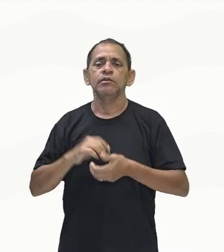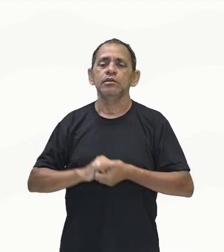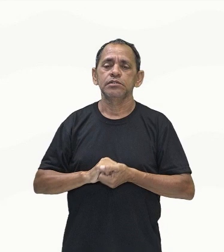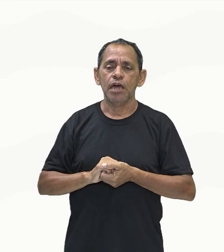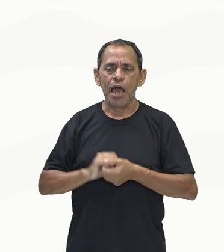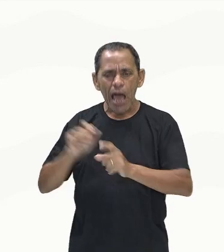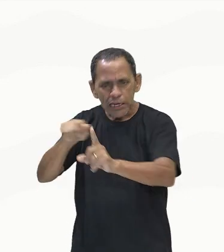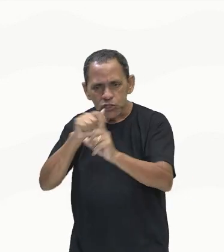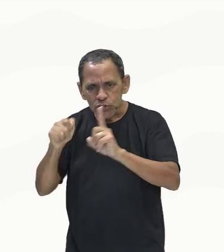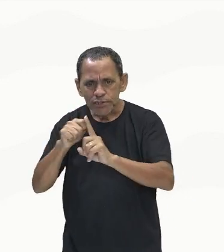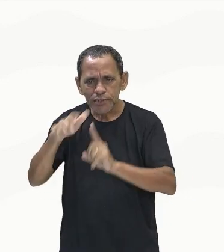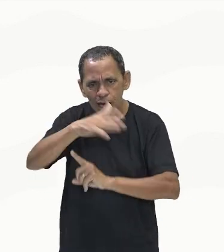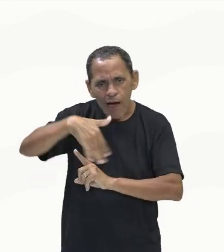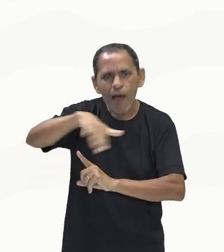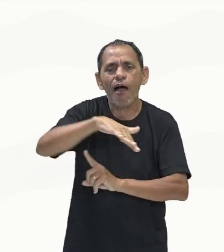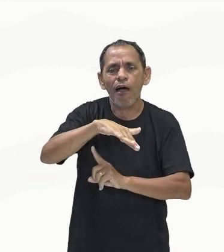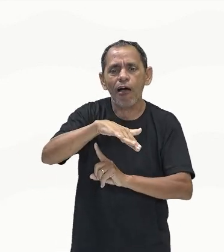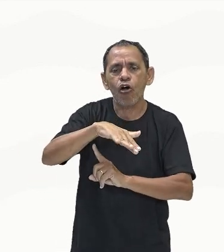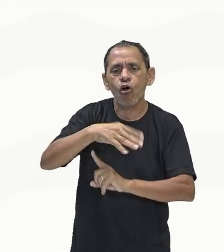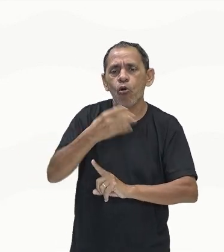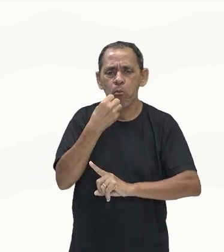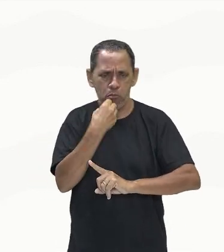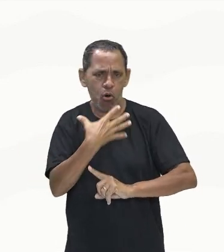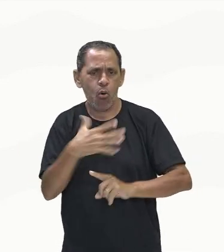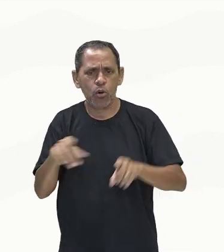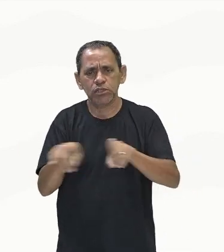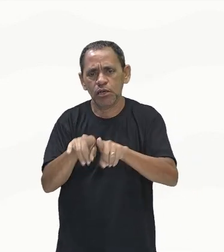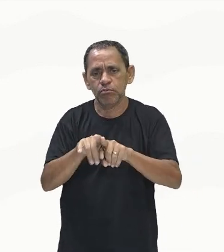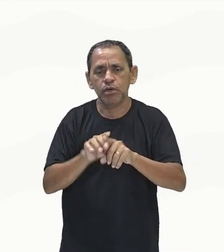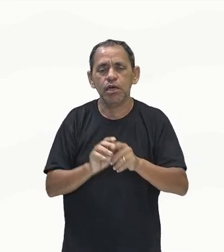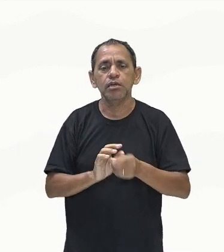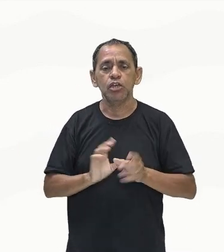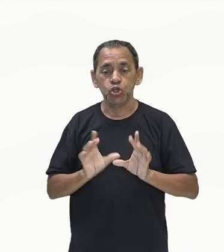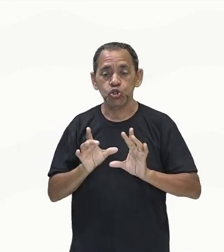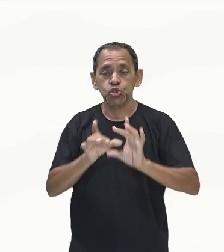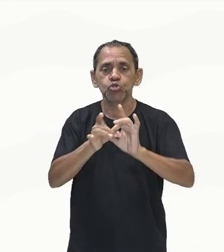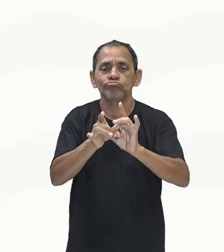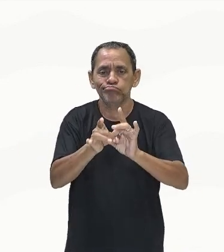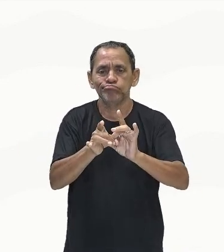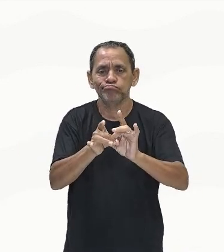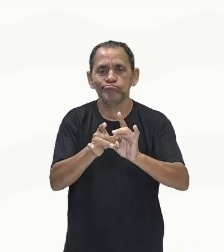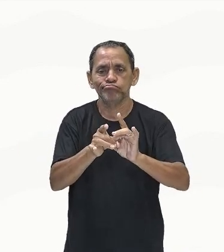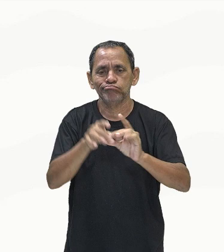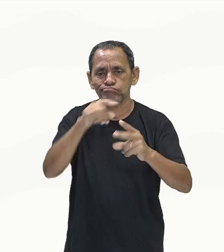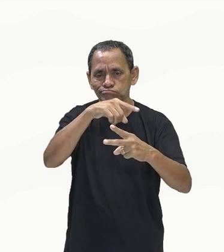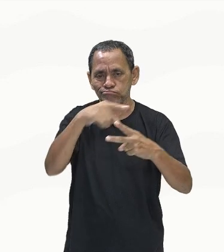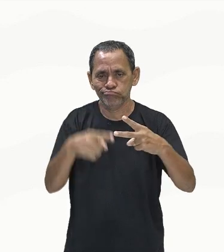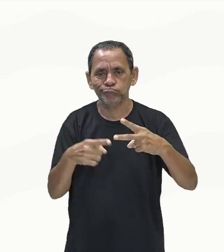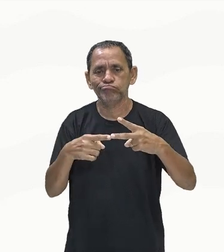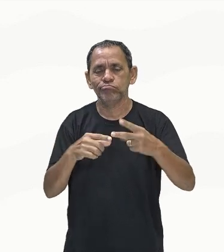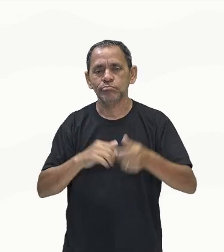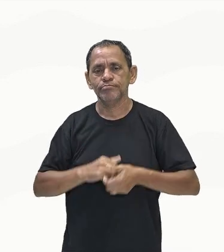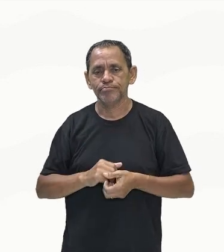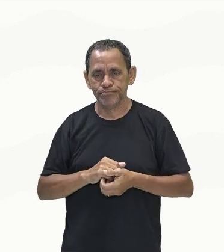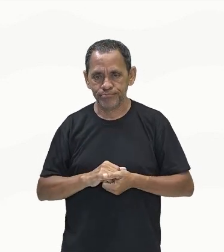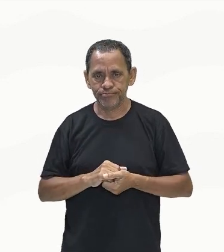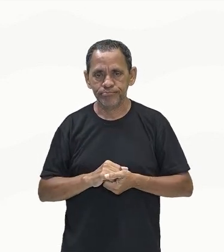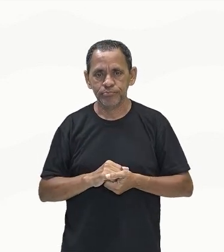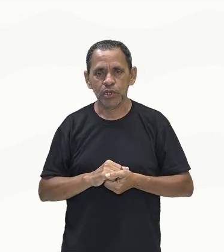aliando uma missão de vida mesmo com o talento, tá? E aí é bem legal a gente ir respondendo